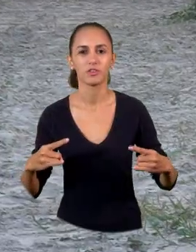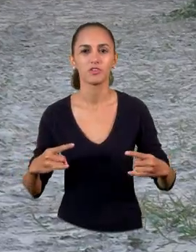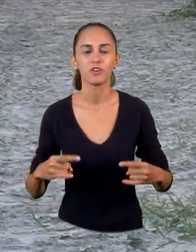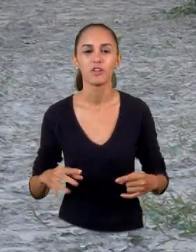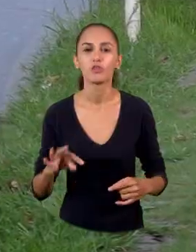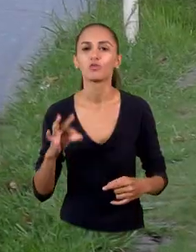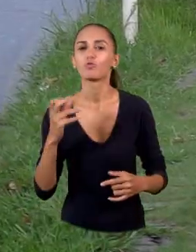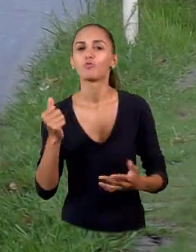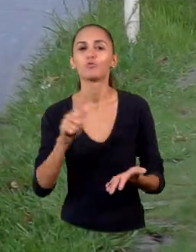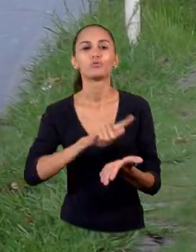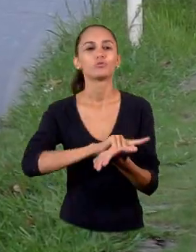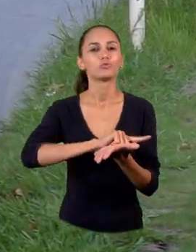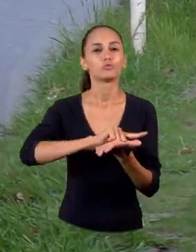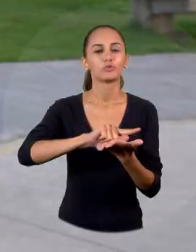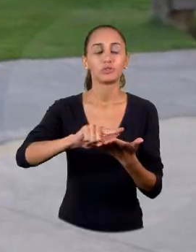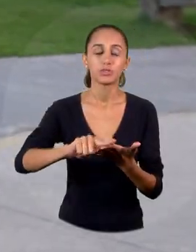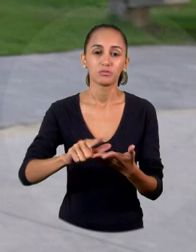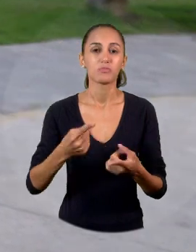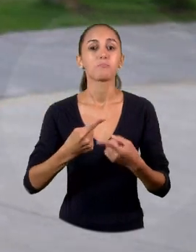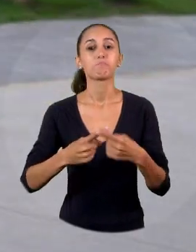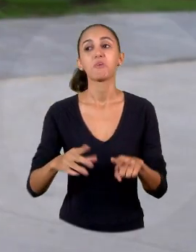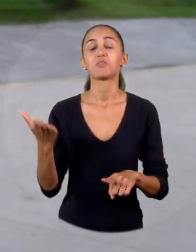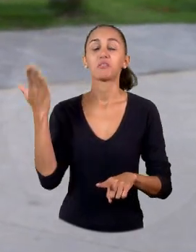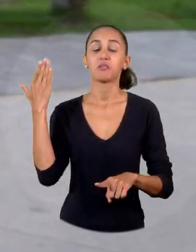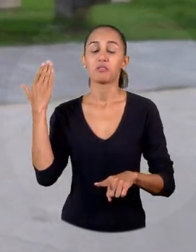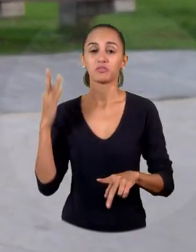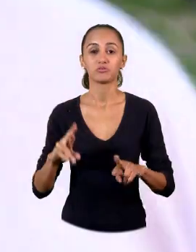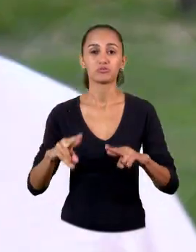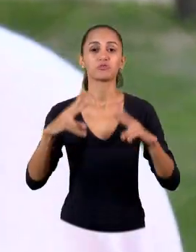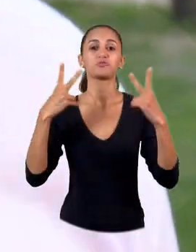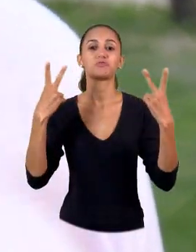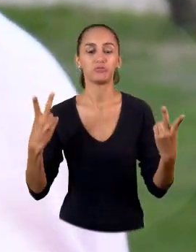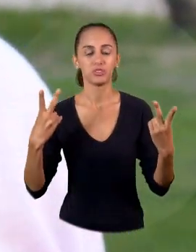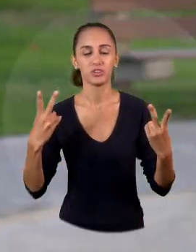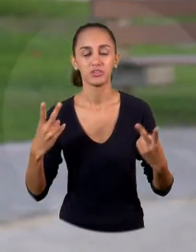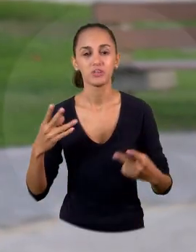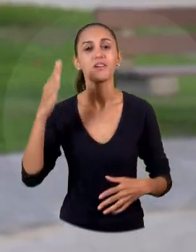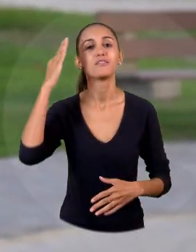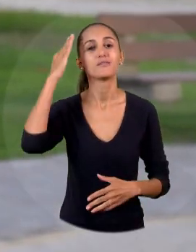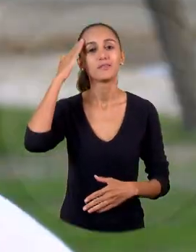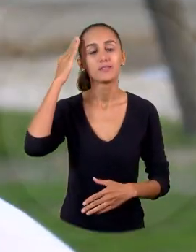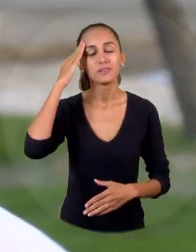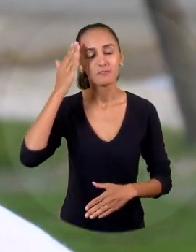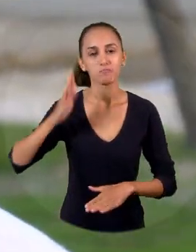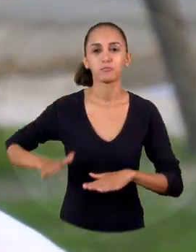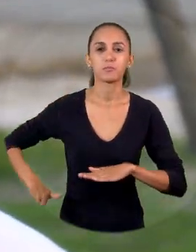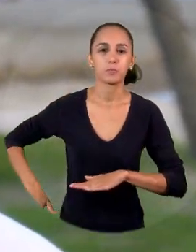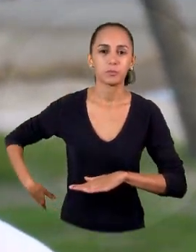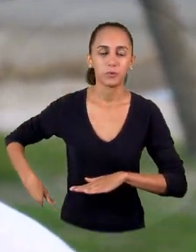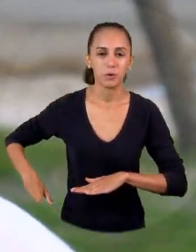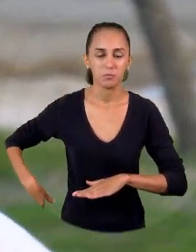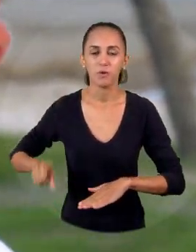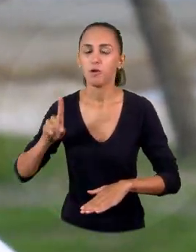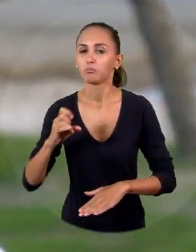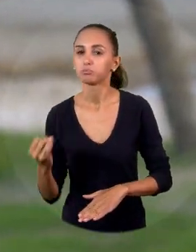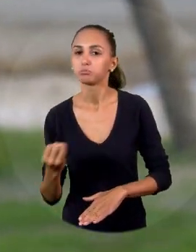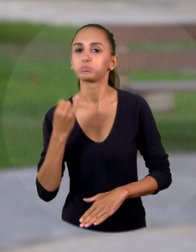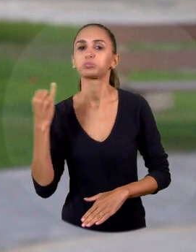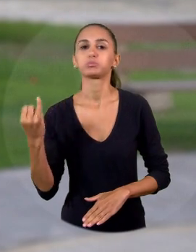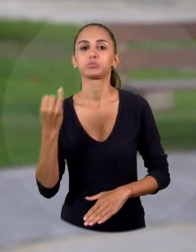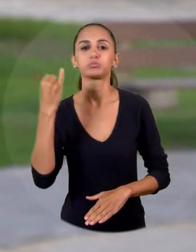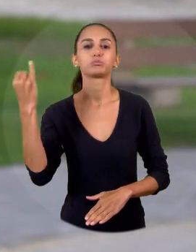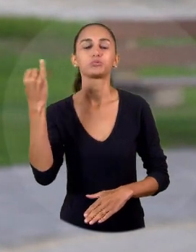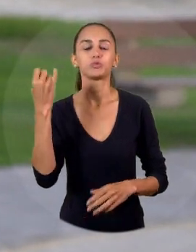aqui hoje tá tudo muito limpinho, né? Mas nem sempre foi assim. Todos sabemos que a praia é uma coisa muito